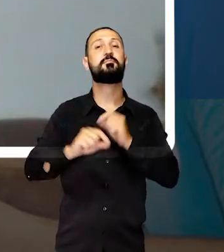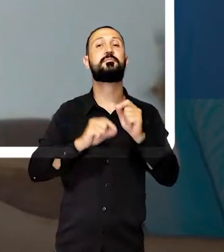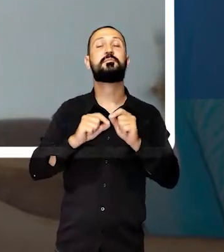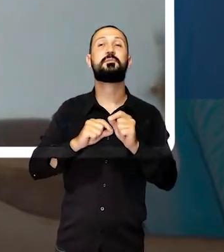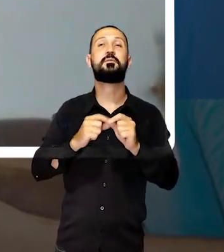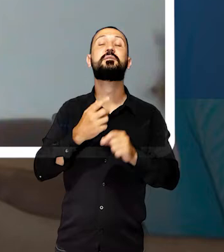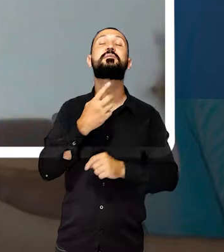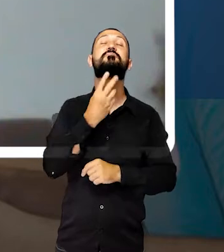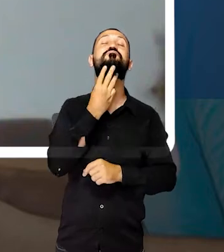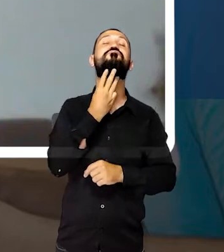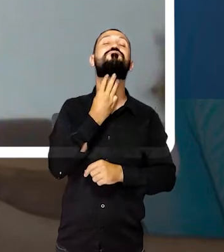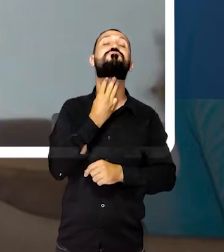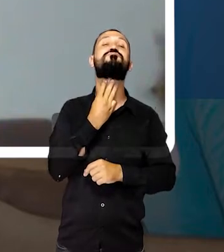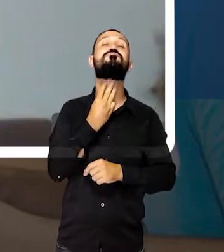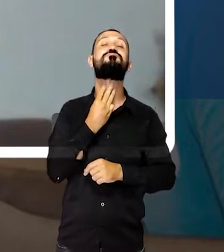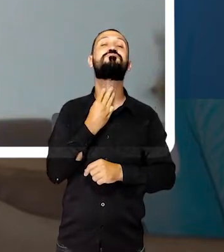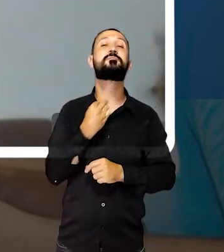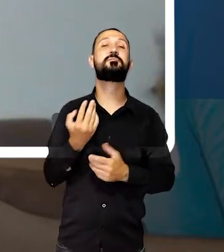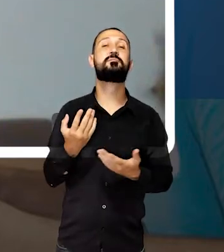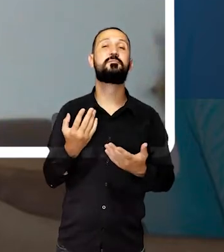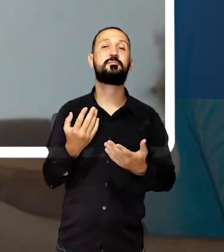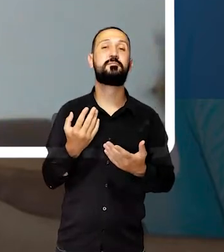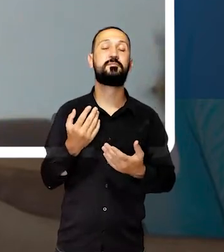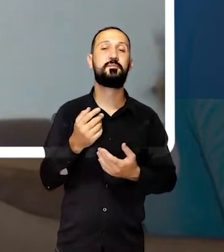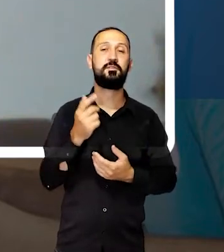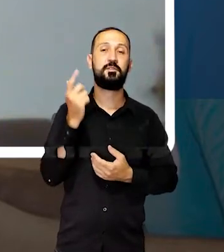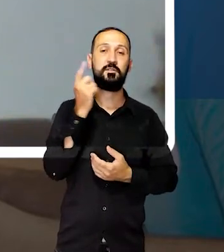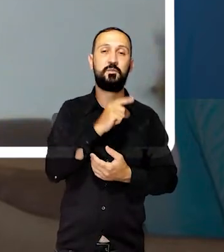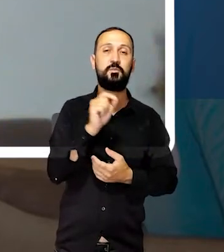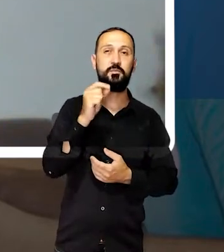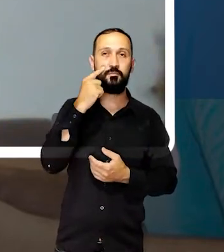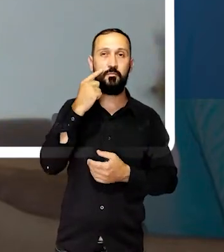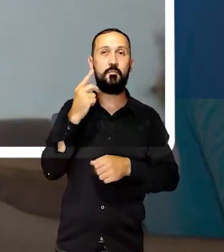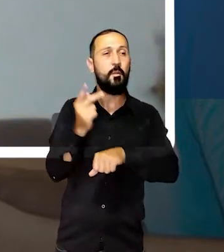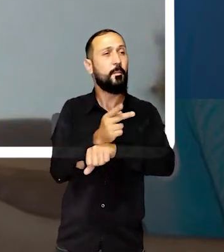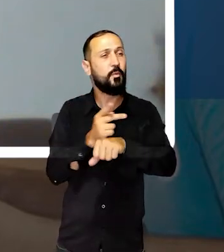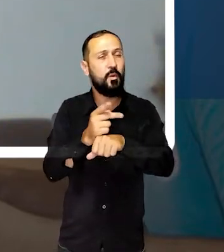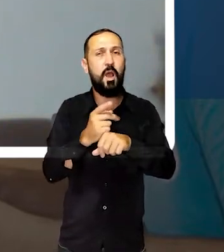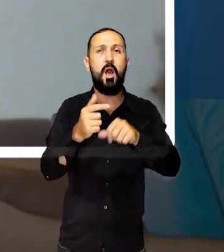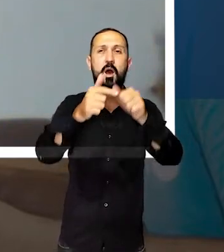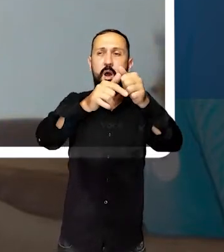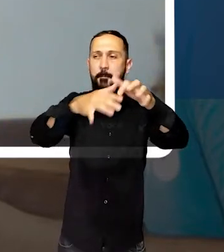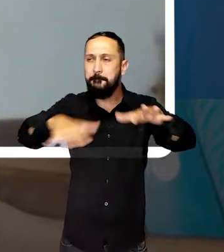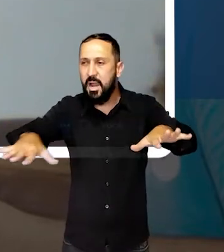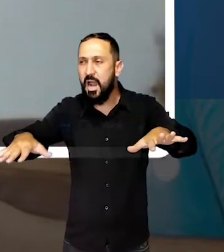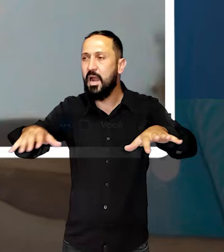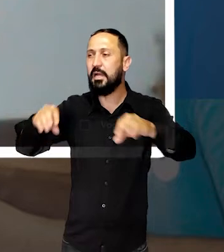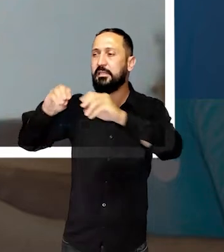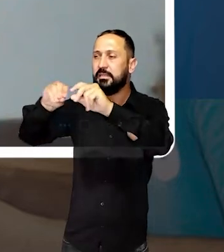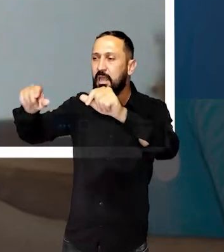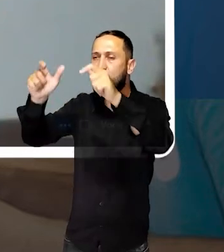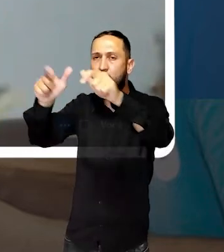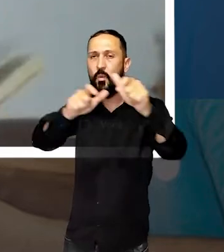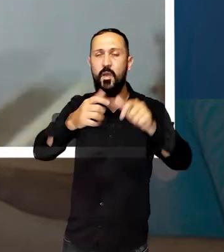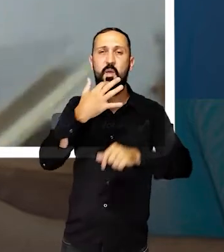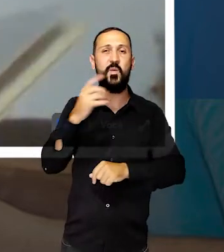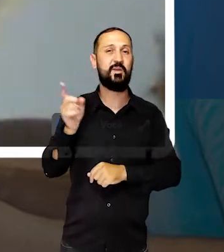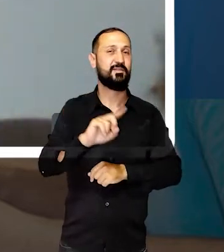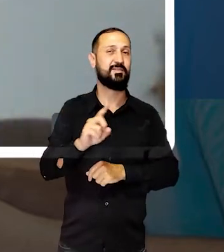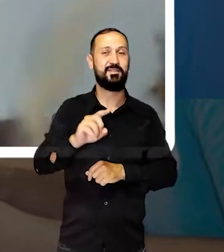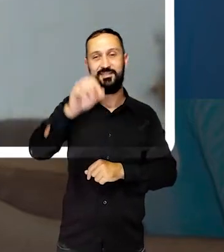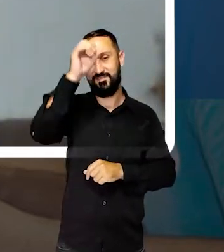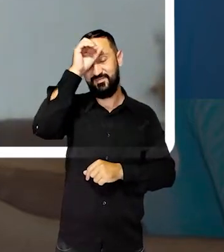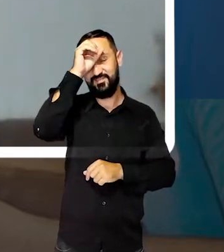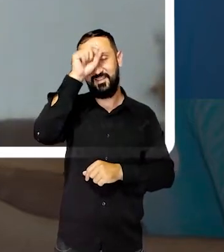essa motivação de alcançar mares e terras desconhecidas. É o